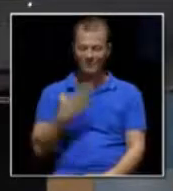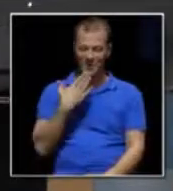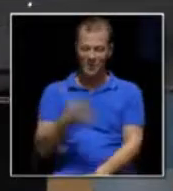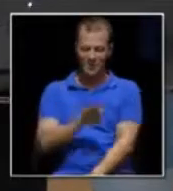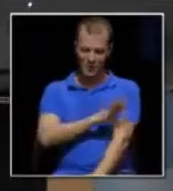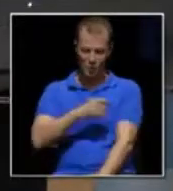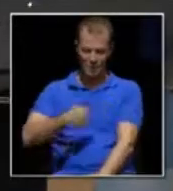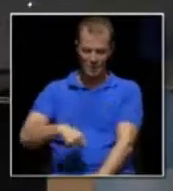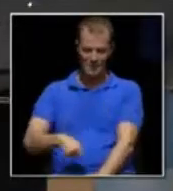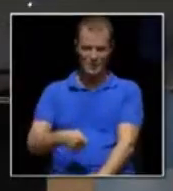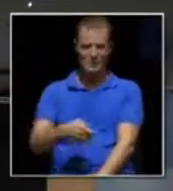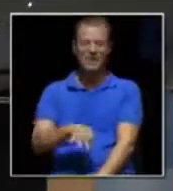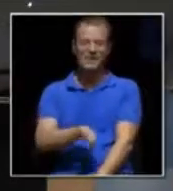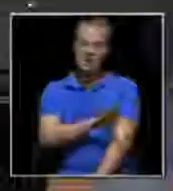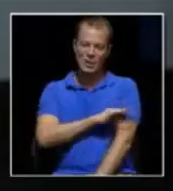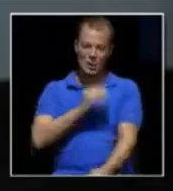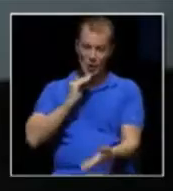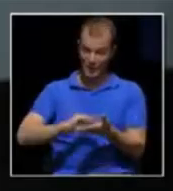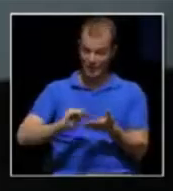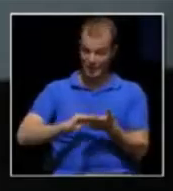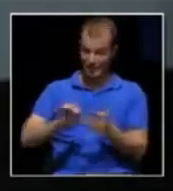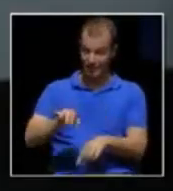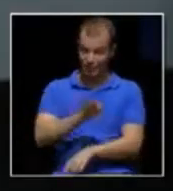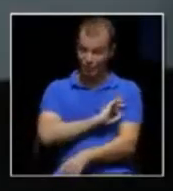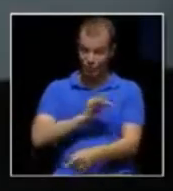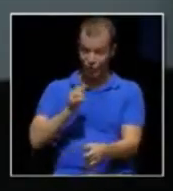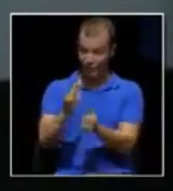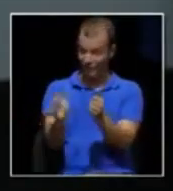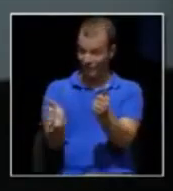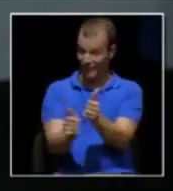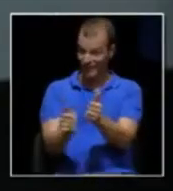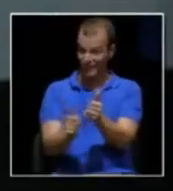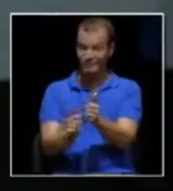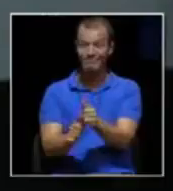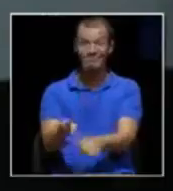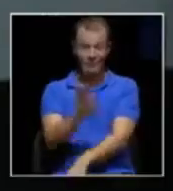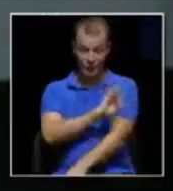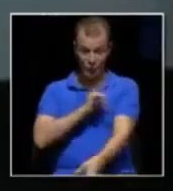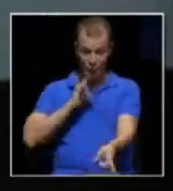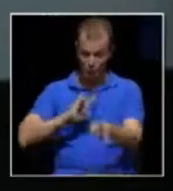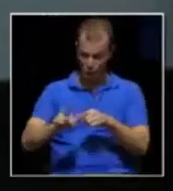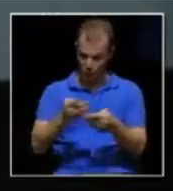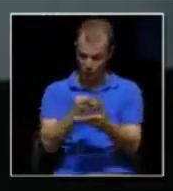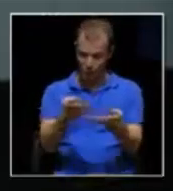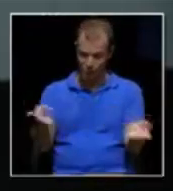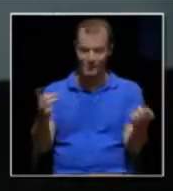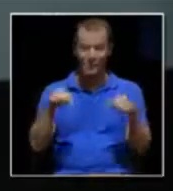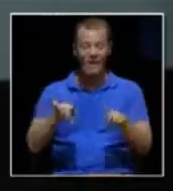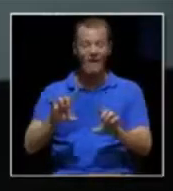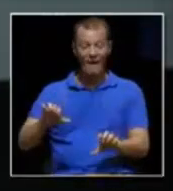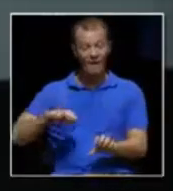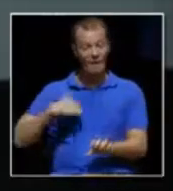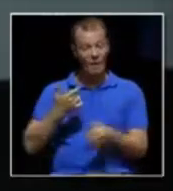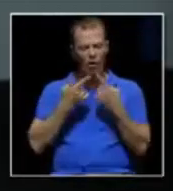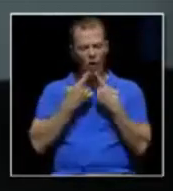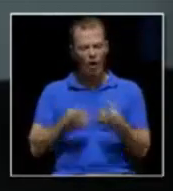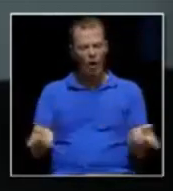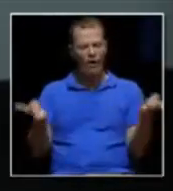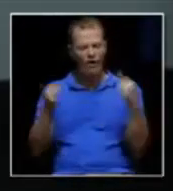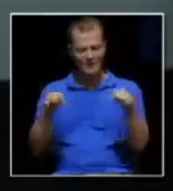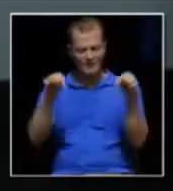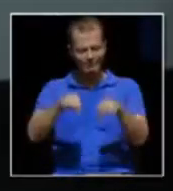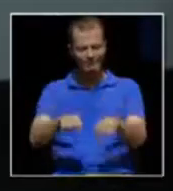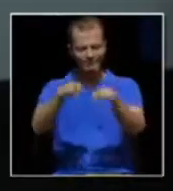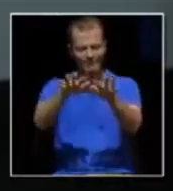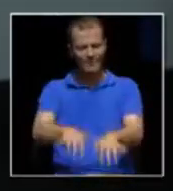Obrigada, Sra. Presidente em exercício, Sra. Secretária, Srs. Vereadores e Srs. Deputados. Os Verdes voltam a trazer a